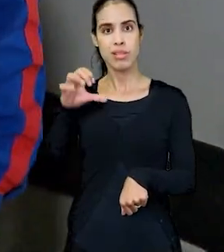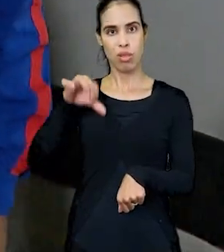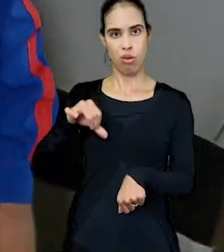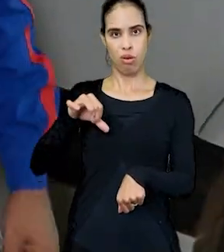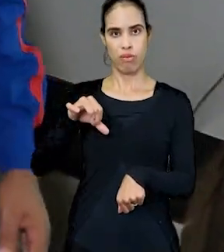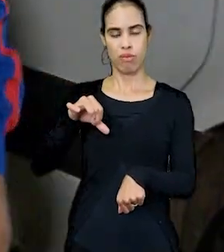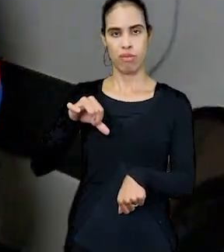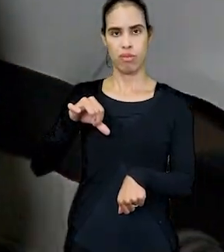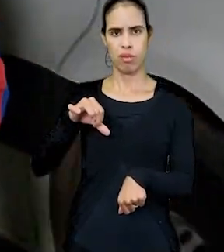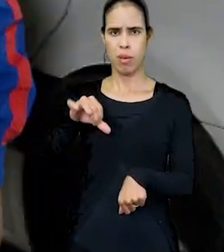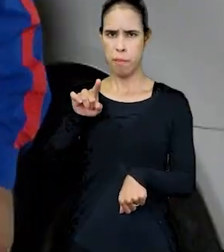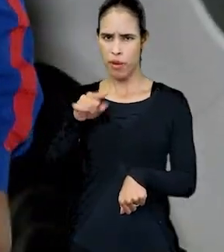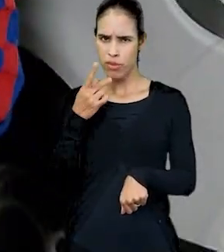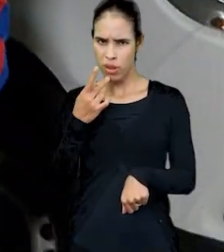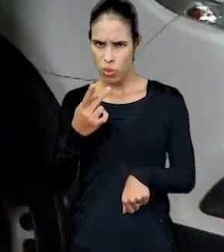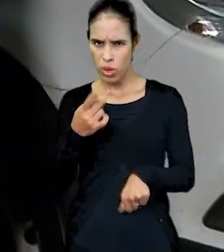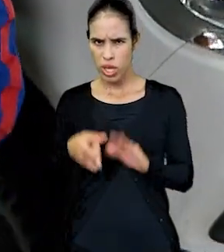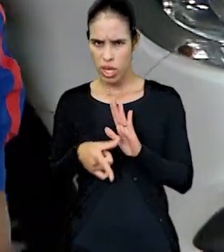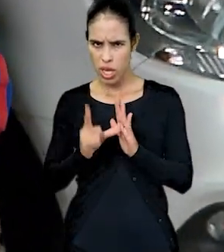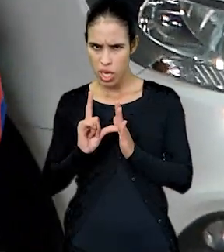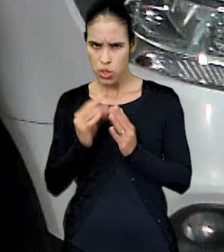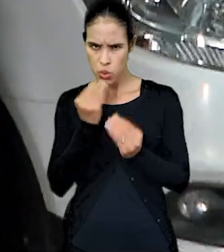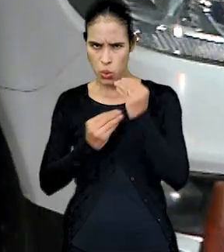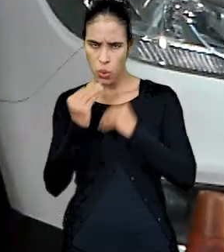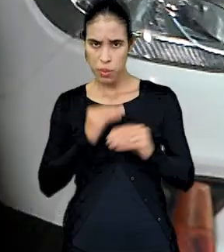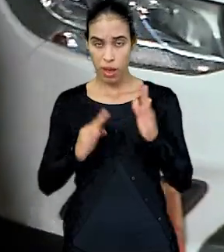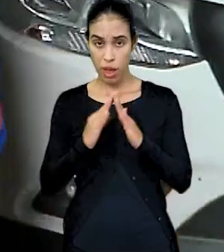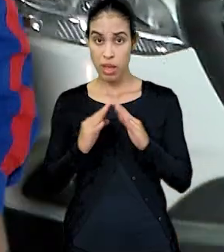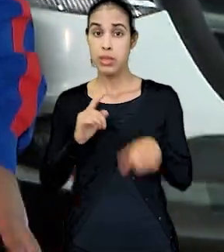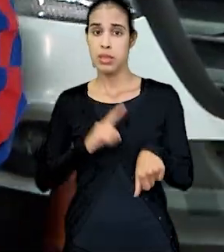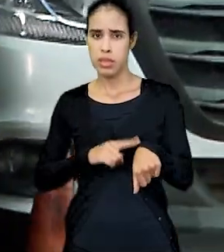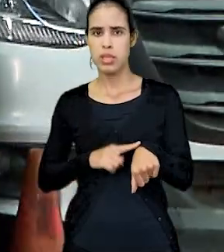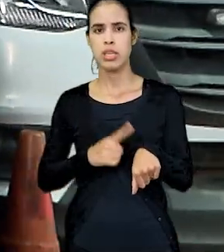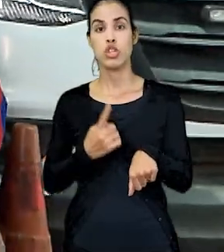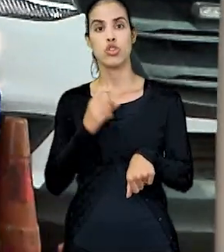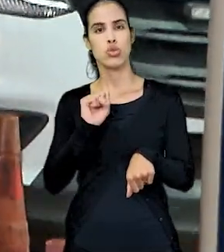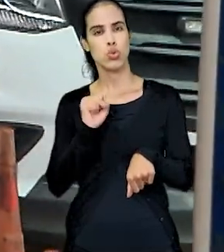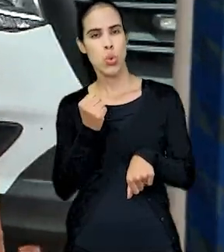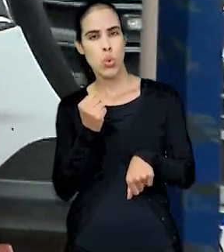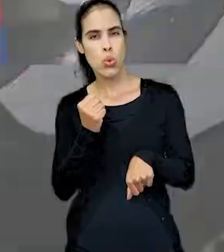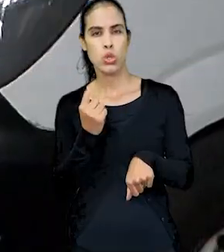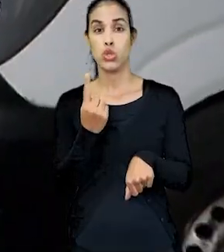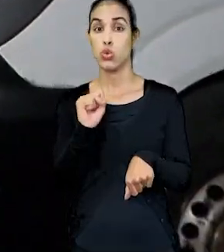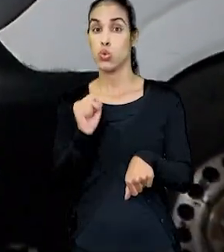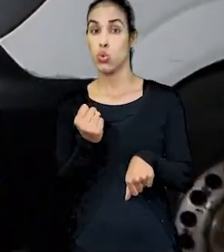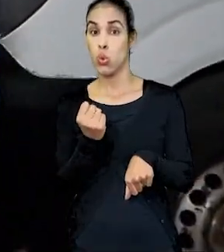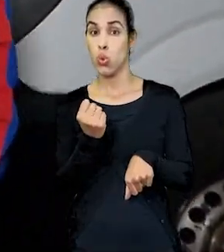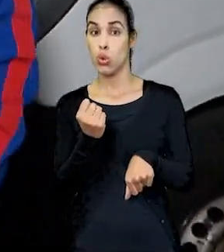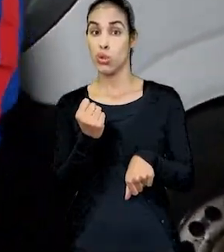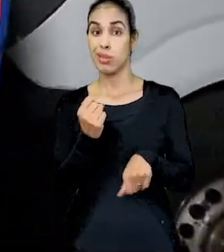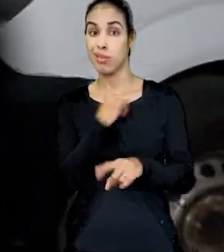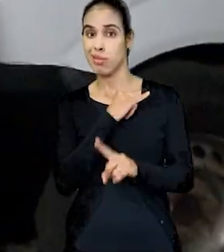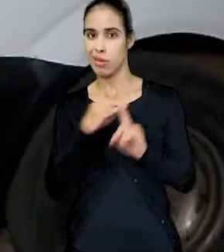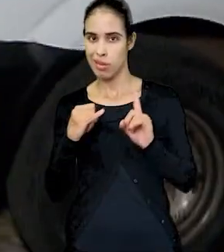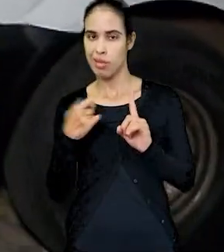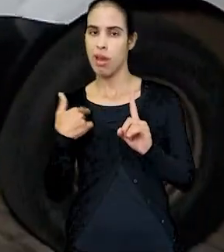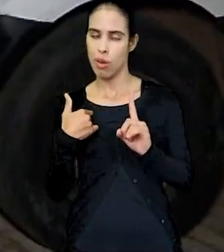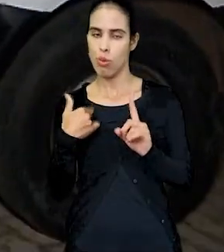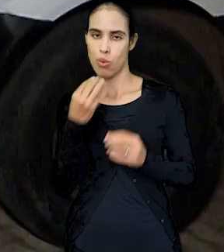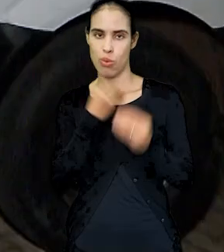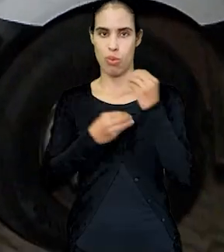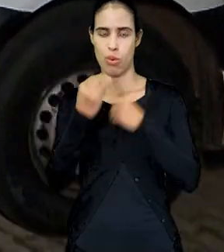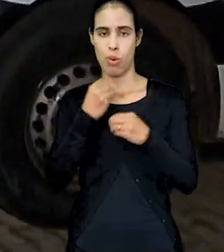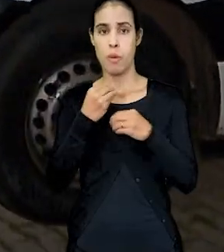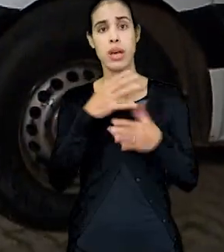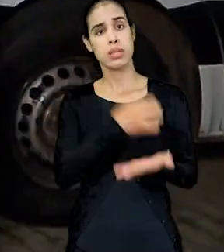disse que janta em casa antes. Isso, exatamente. Eu costumo jantar 18, 18h30. A grande parte das vezes eu trago de